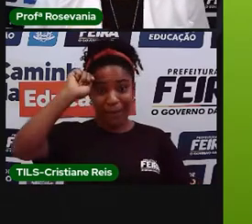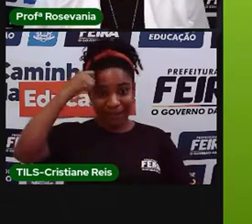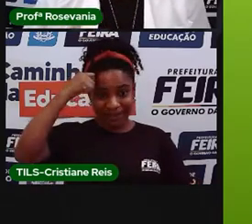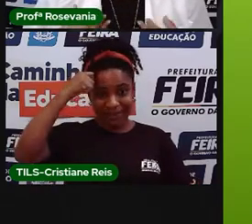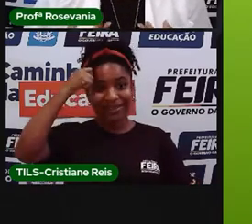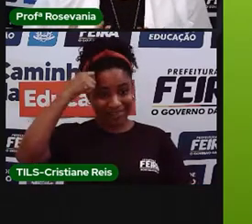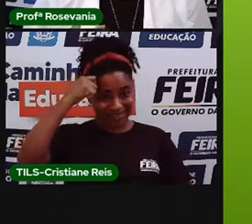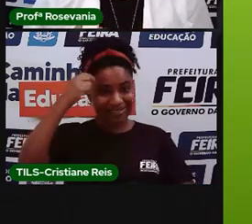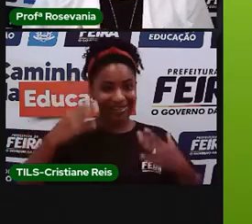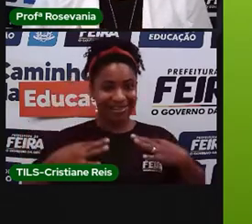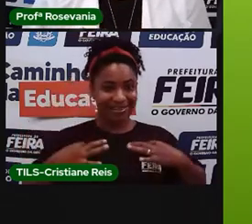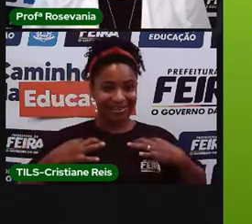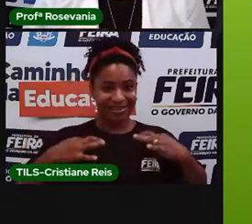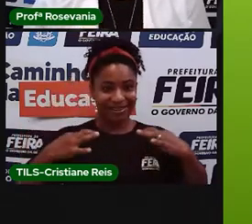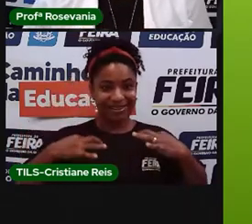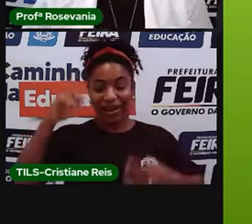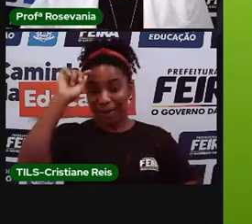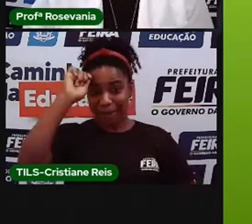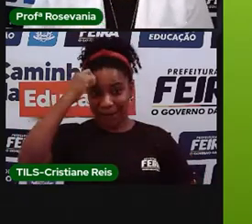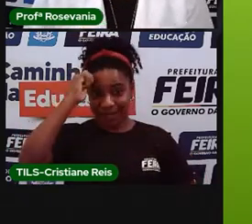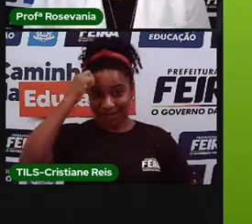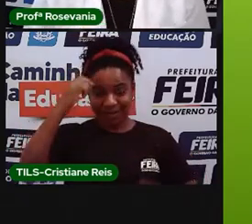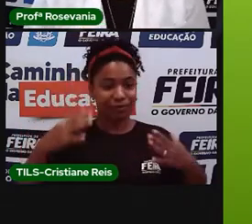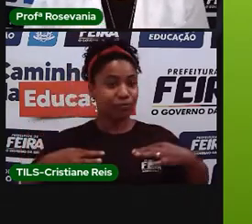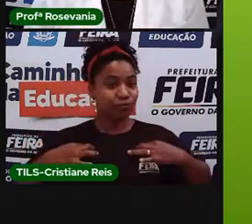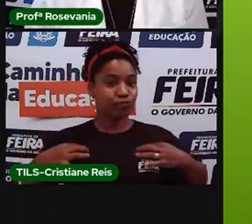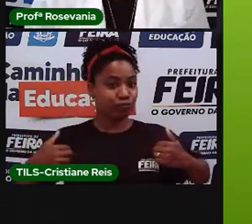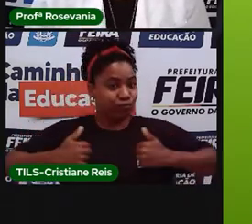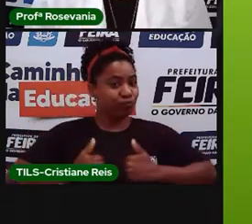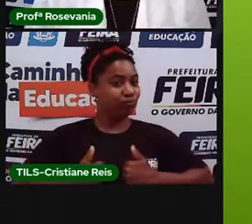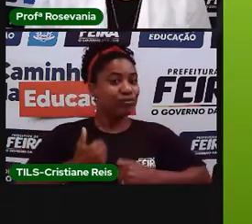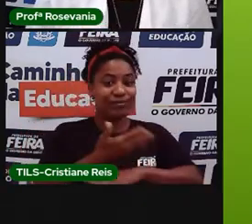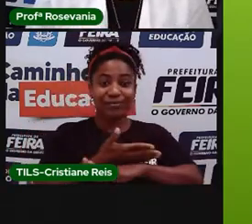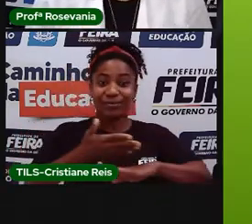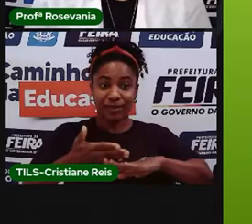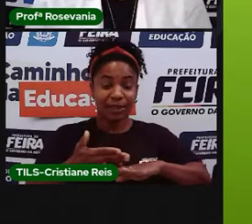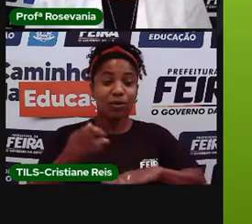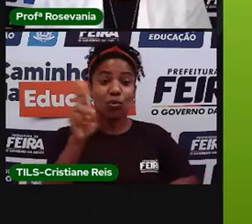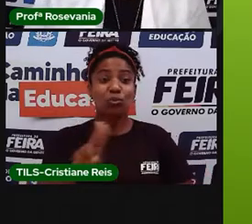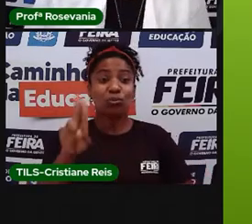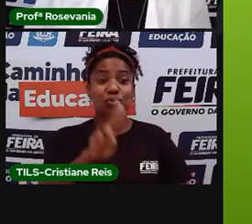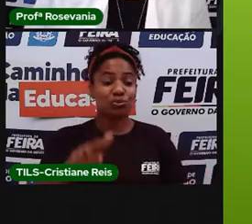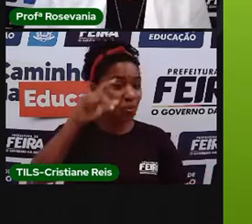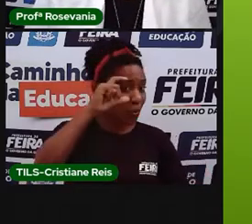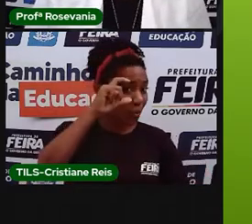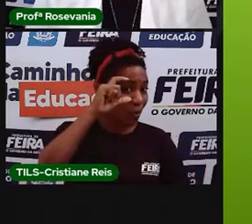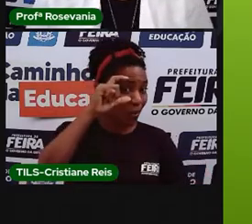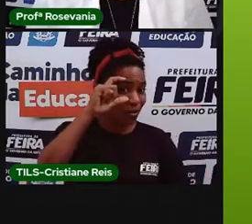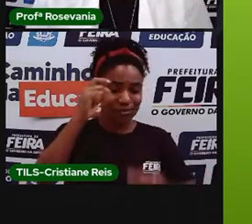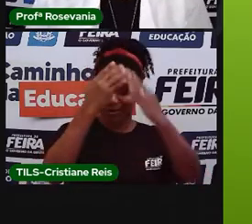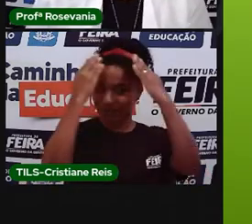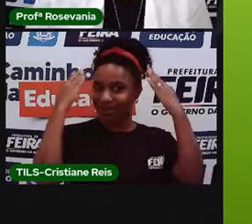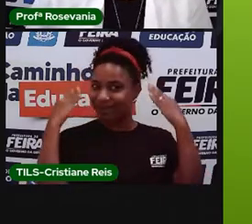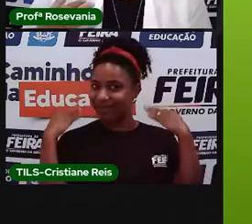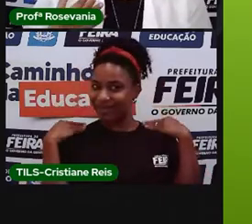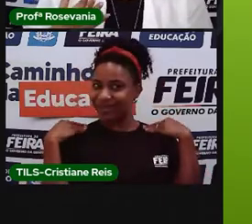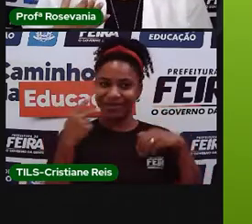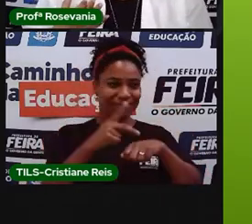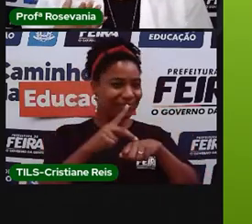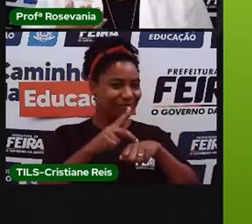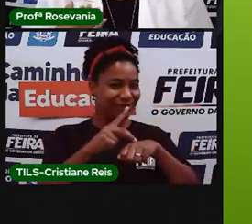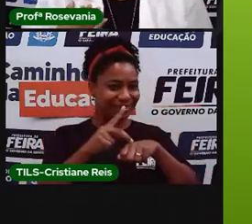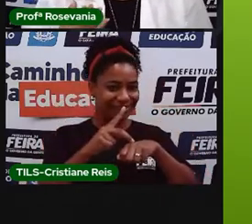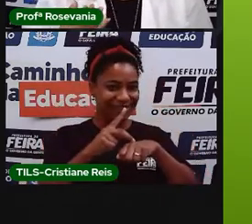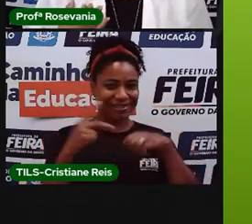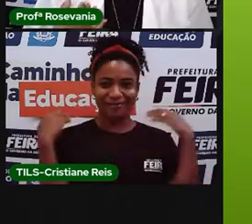estou trajando uma blusa preta e um jaleco branco, uso óculos, tenho cabelos pretos, né, na altura